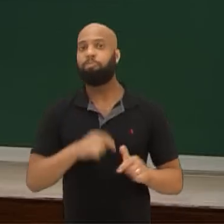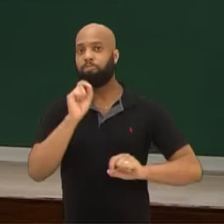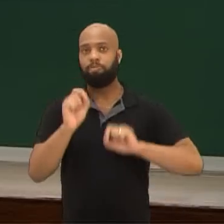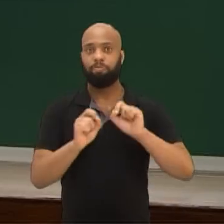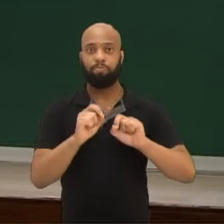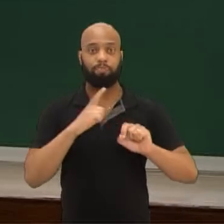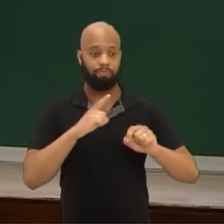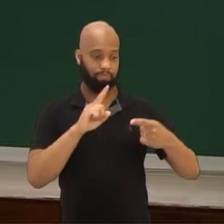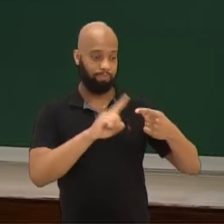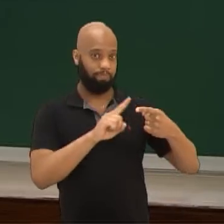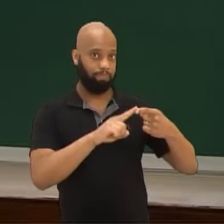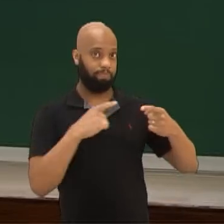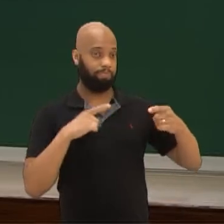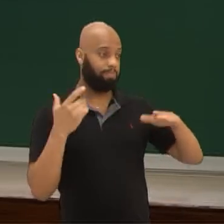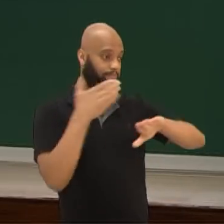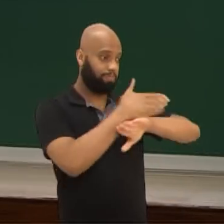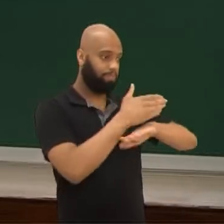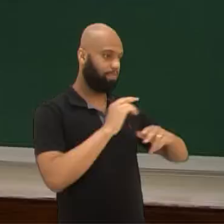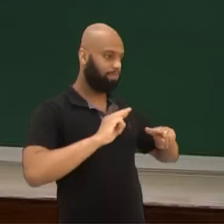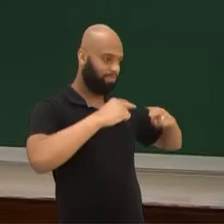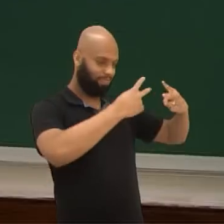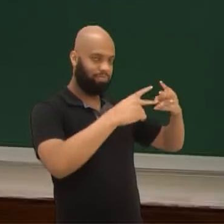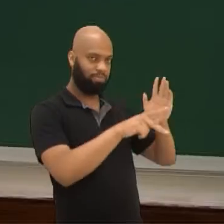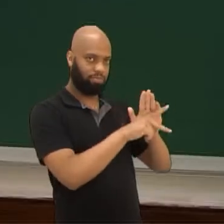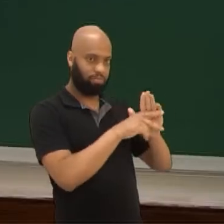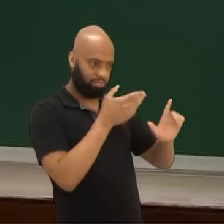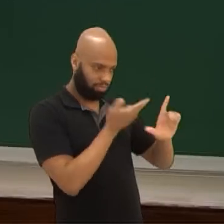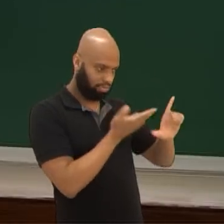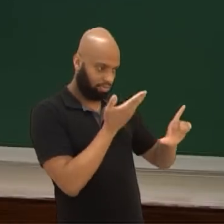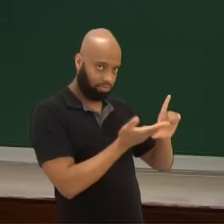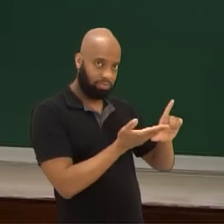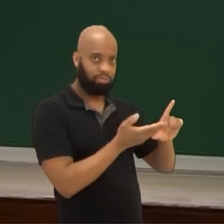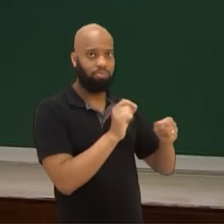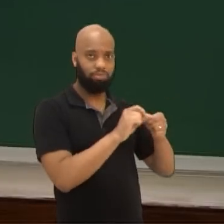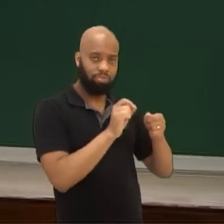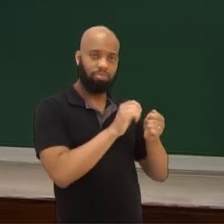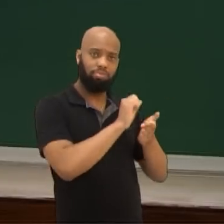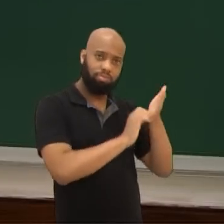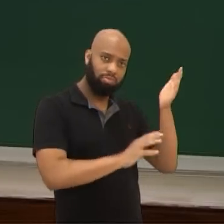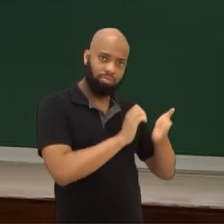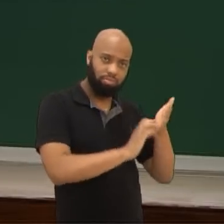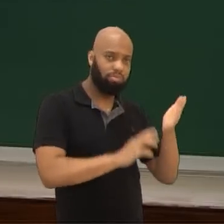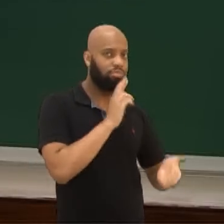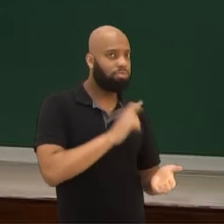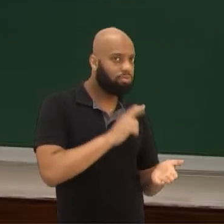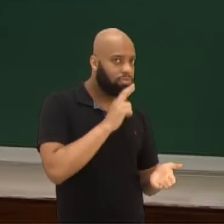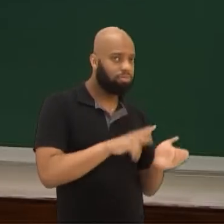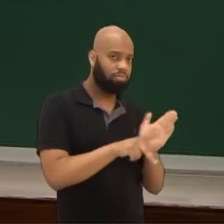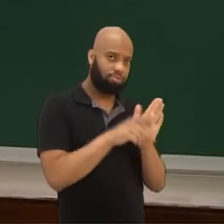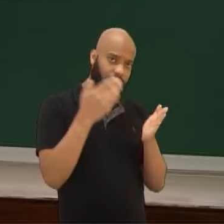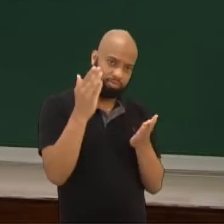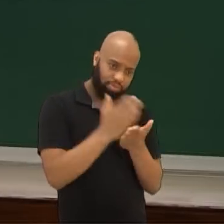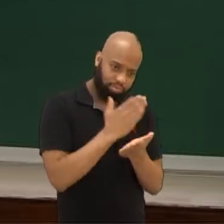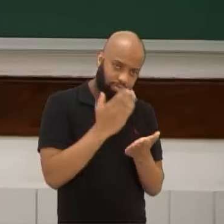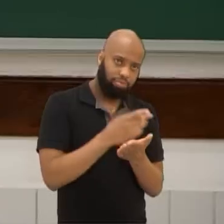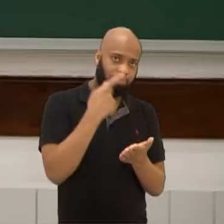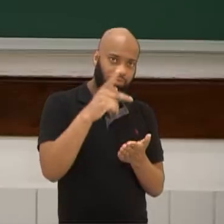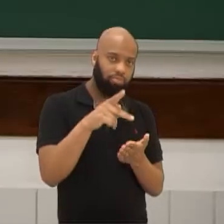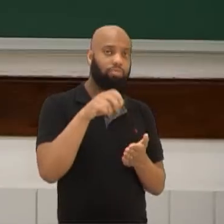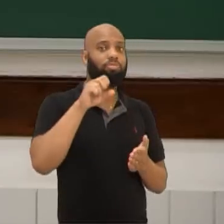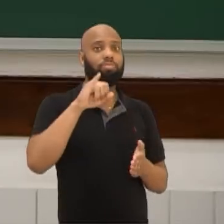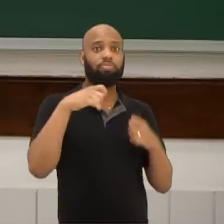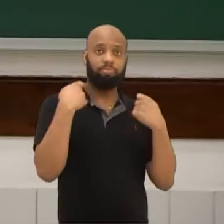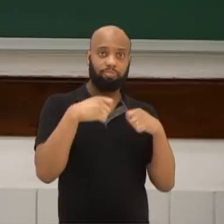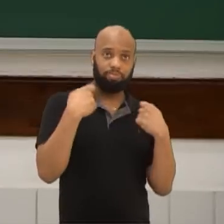quê? Realizar as atividades. Assistir a aula primeiramente. Assistir a aula, realizar as atividades no caderno, enviar